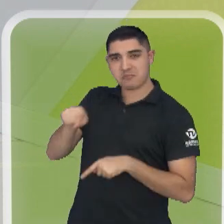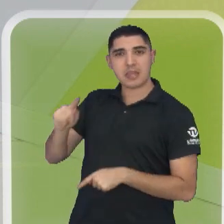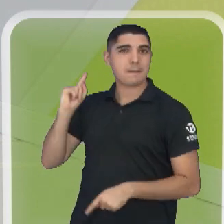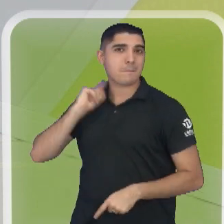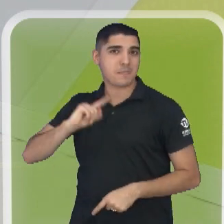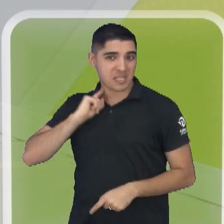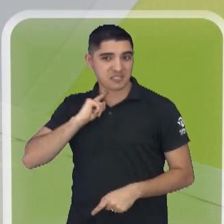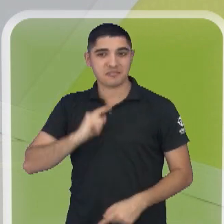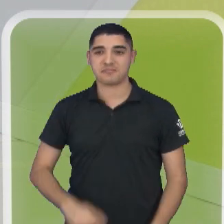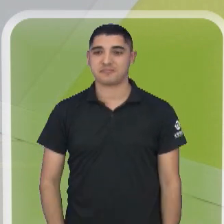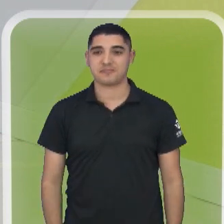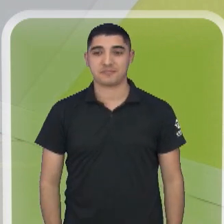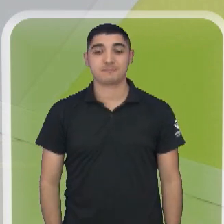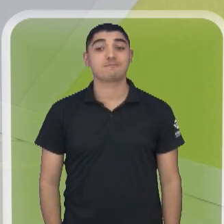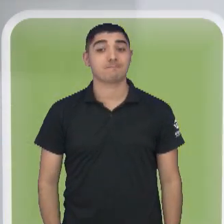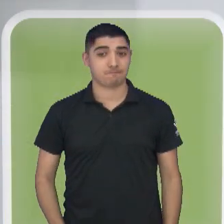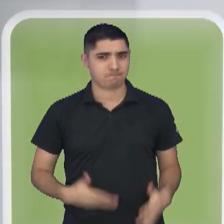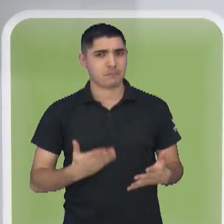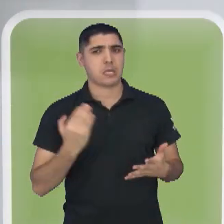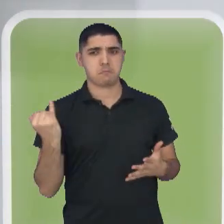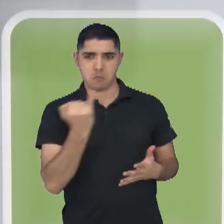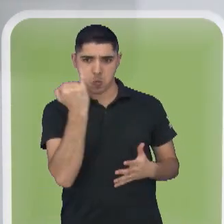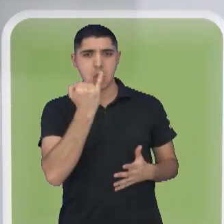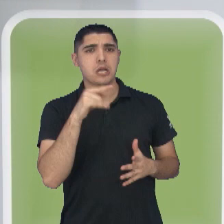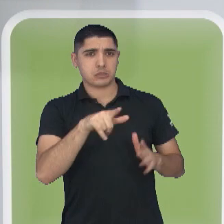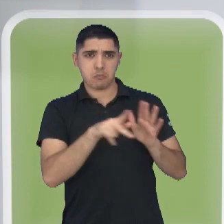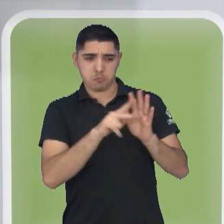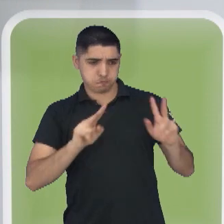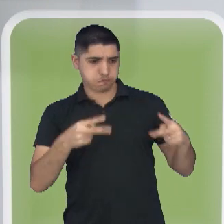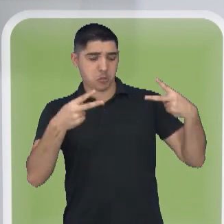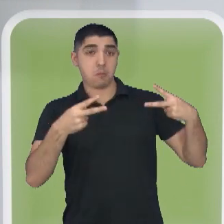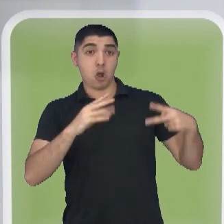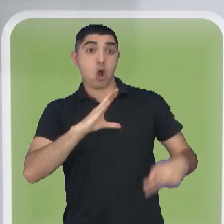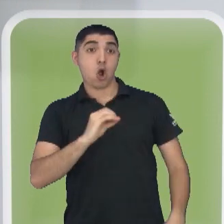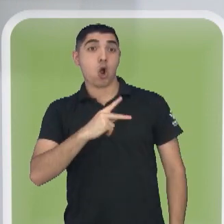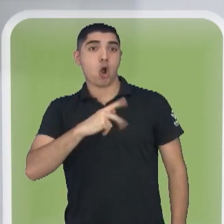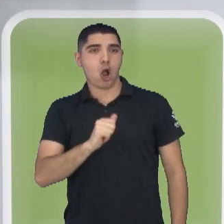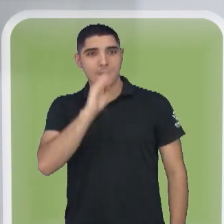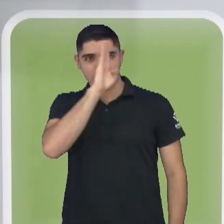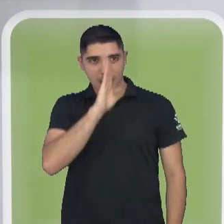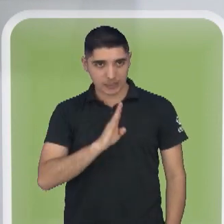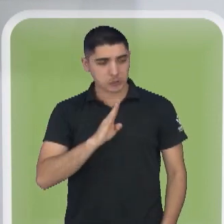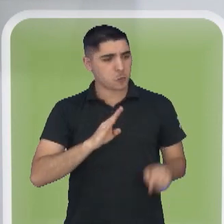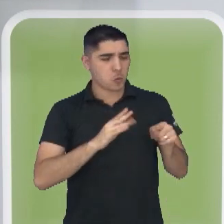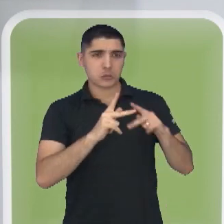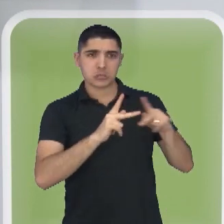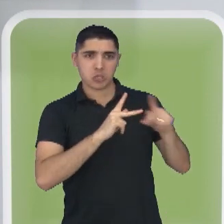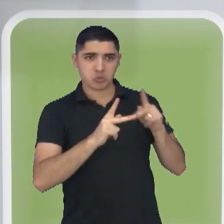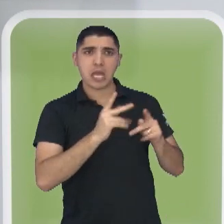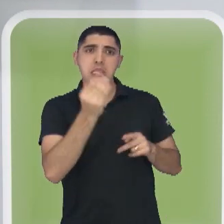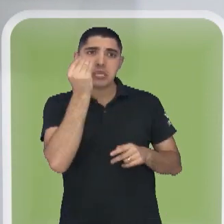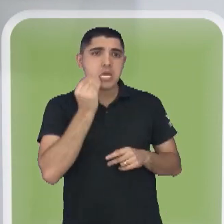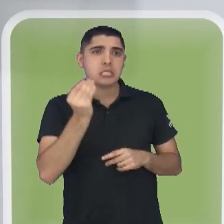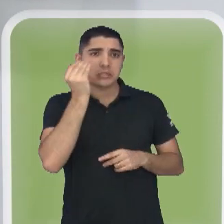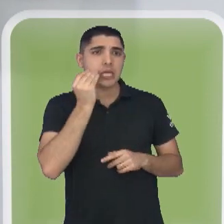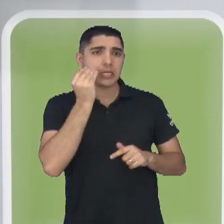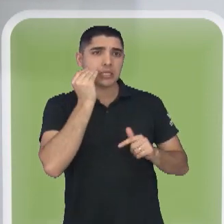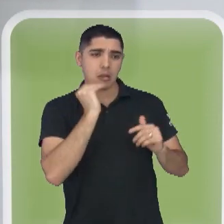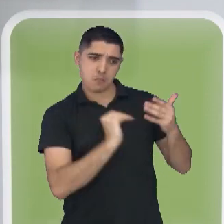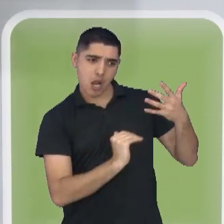nacional, Brunão. Uma vitória importante nessa semifinal de Copa Brasil, né? Um time aí do São José que está buscando esse lugar ao